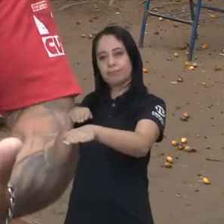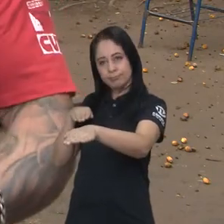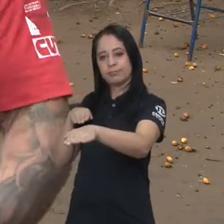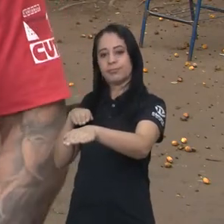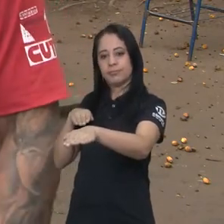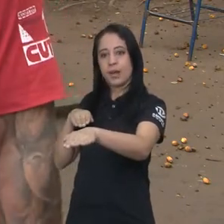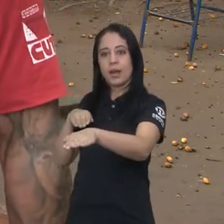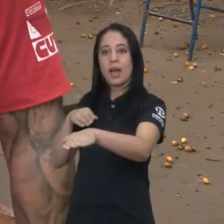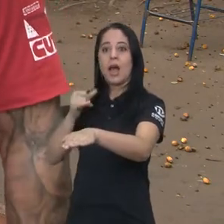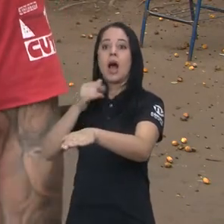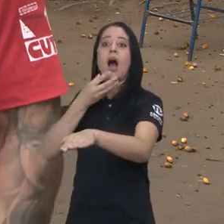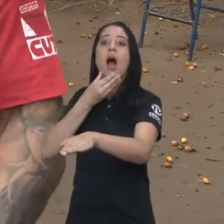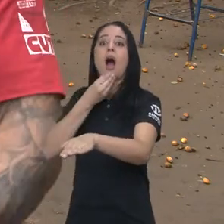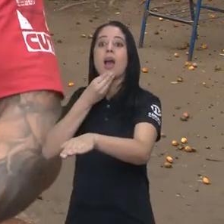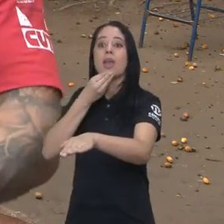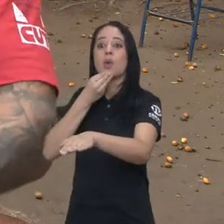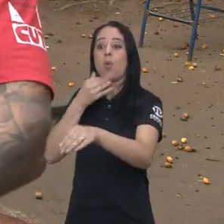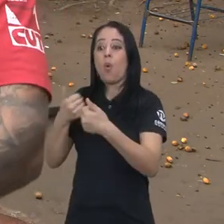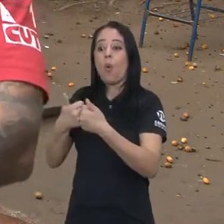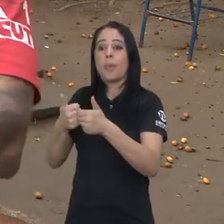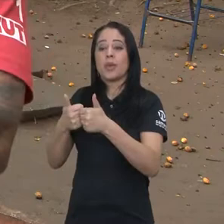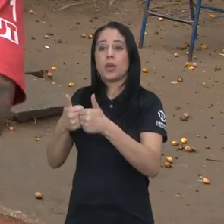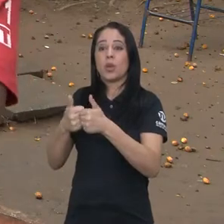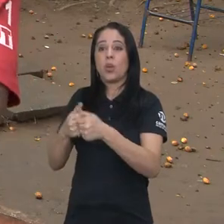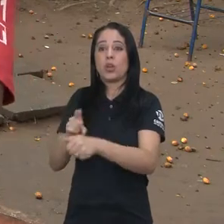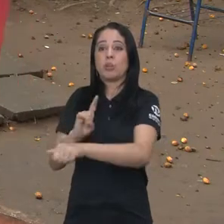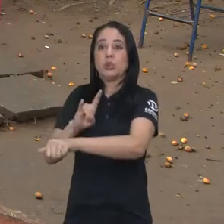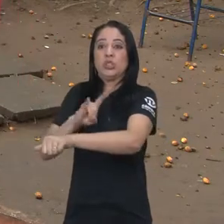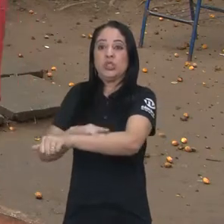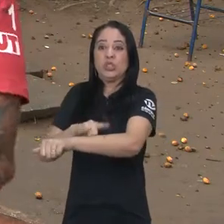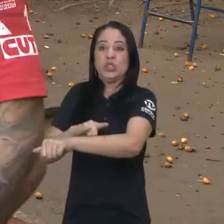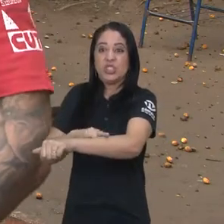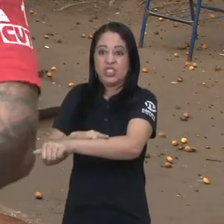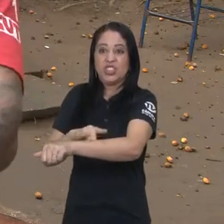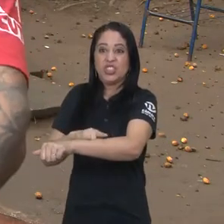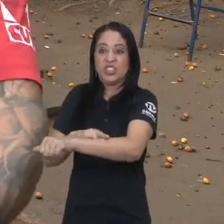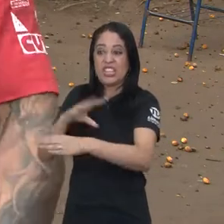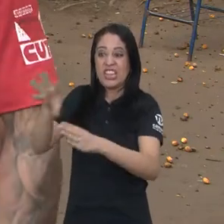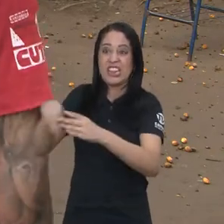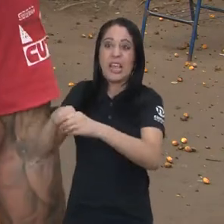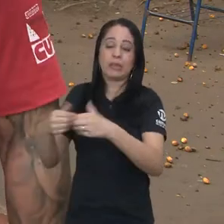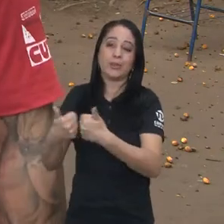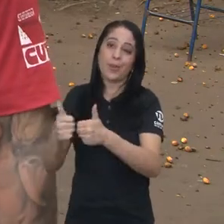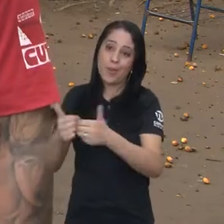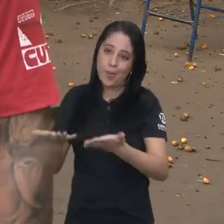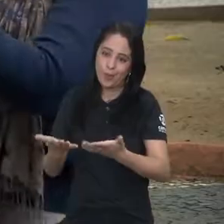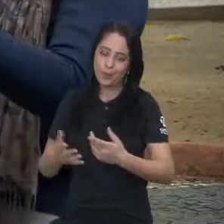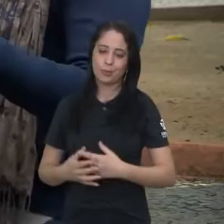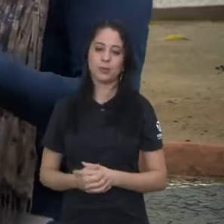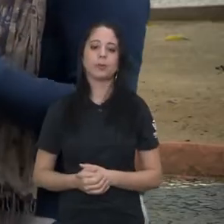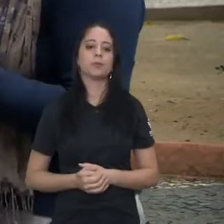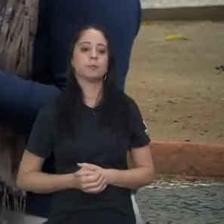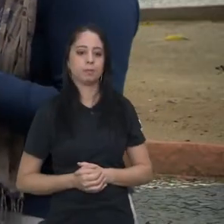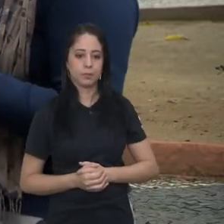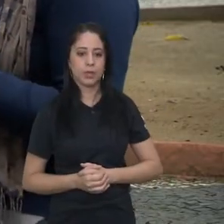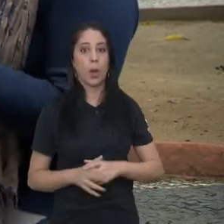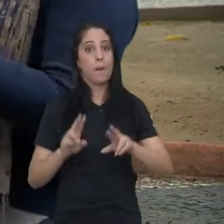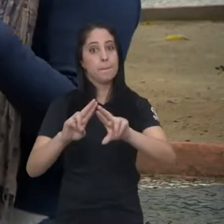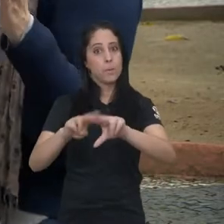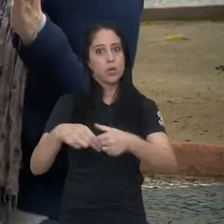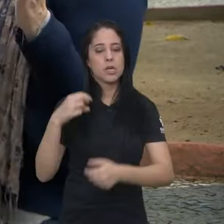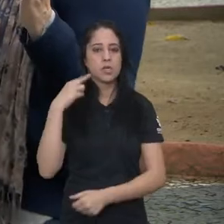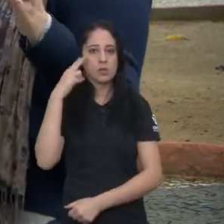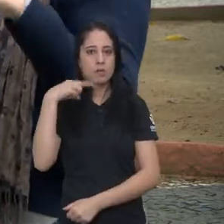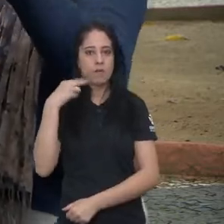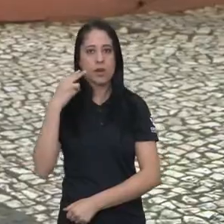também que têm nessa cidade infelizmente ele acabou fazendo suas necessidades no banco do na catraca né devido à demanda